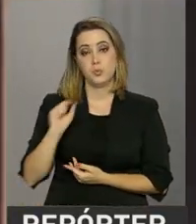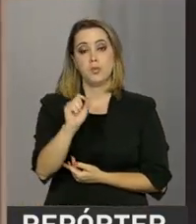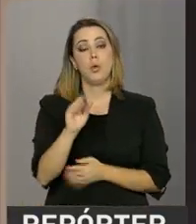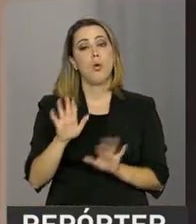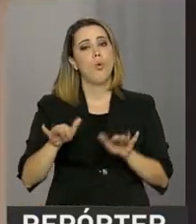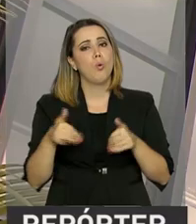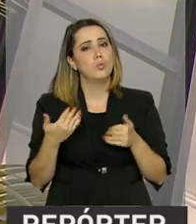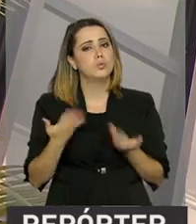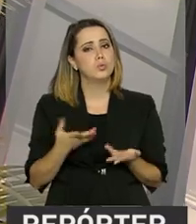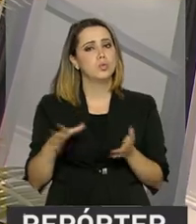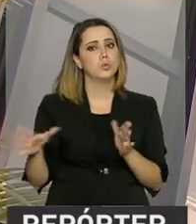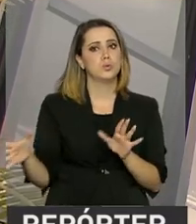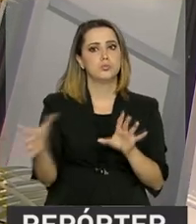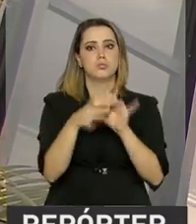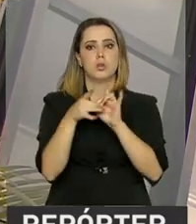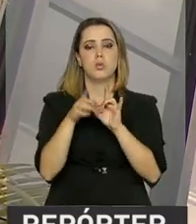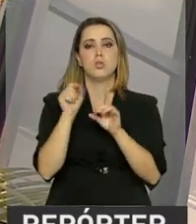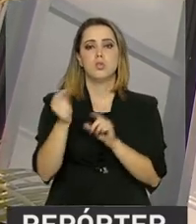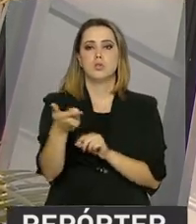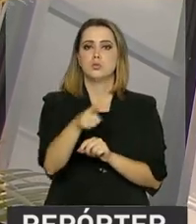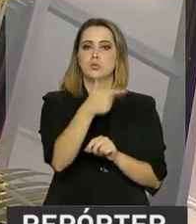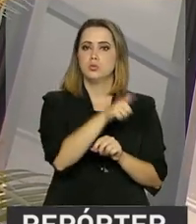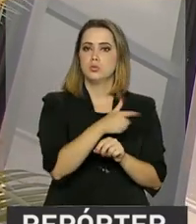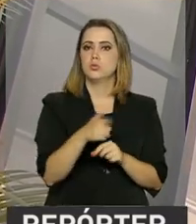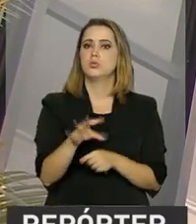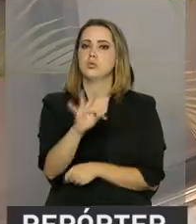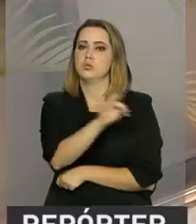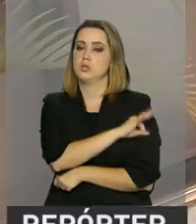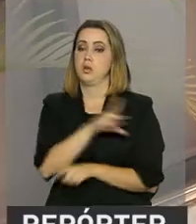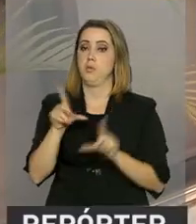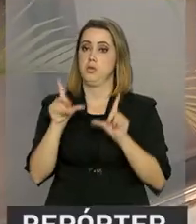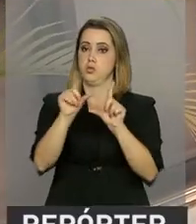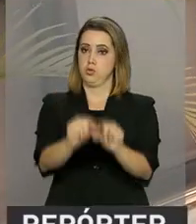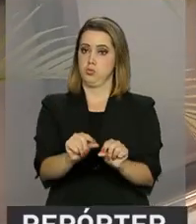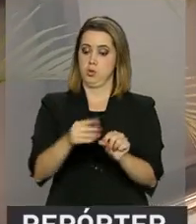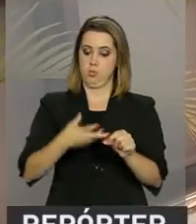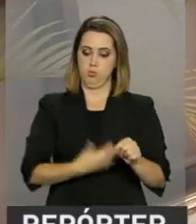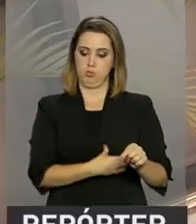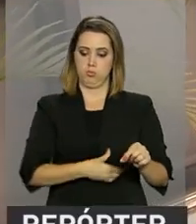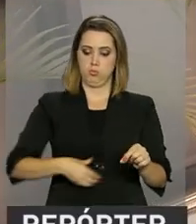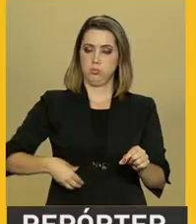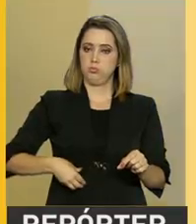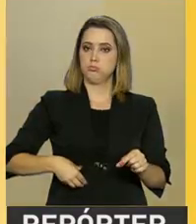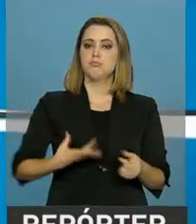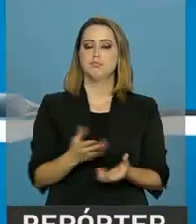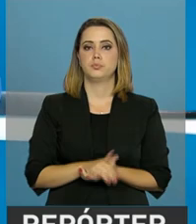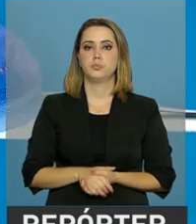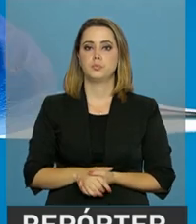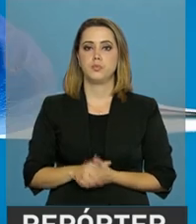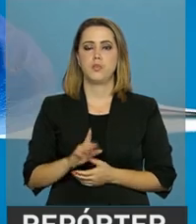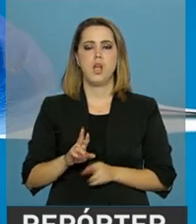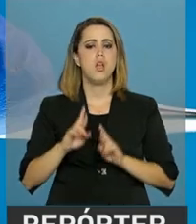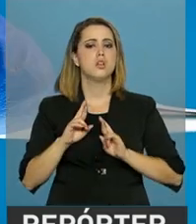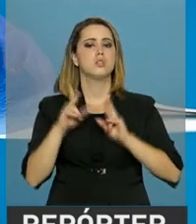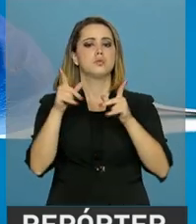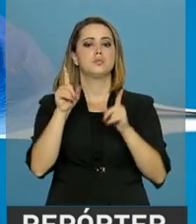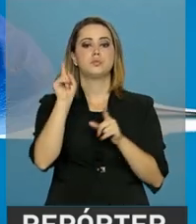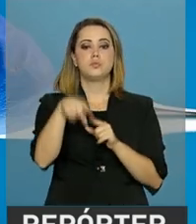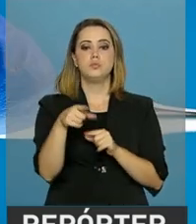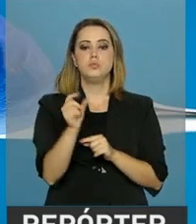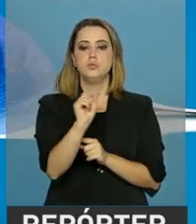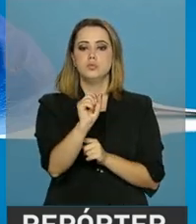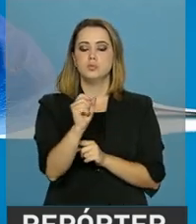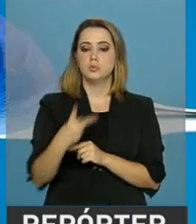procedimento vai se somar às outras técnicas para redução do estômago, já oferecidas pelo SUS. A principal diferença é que na